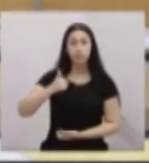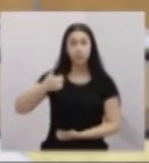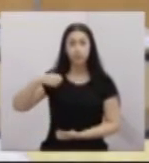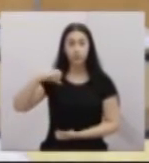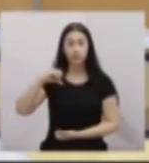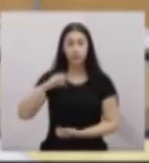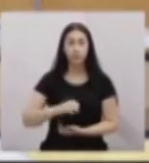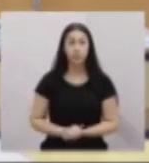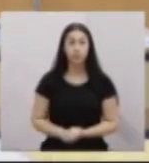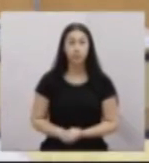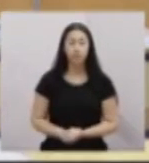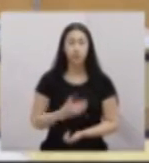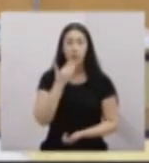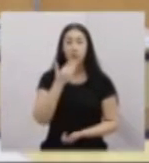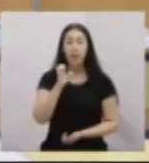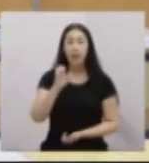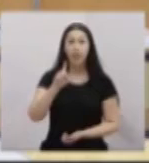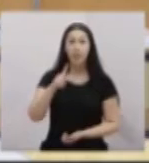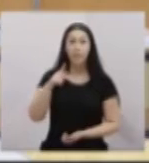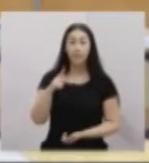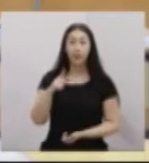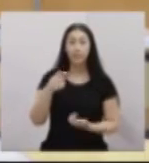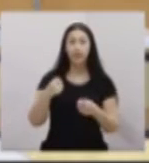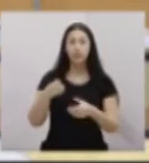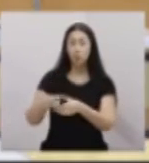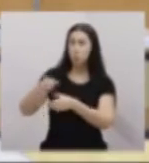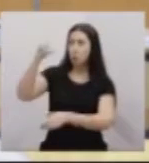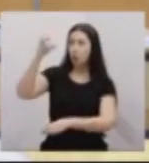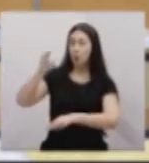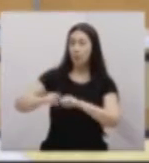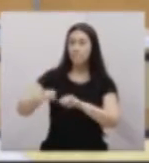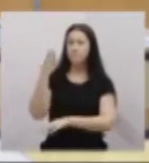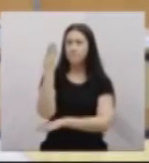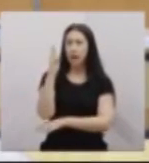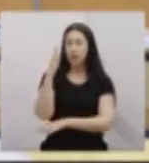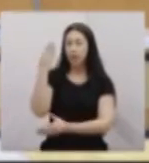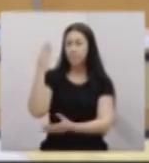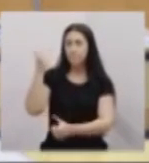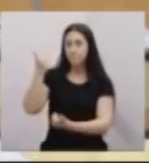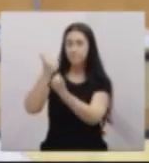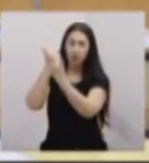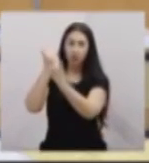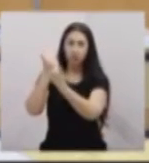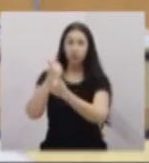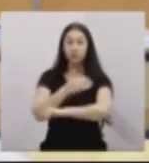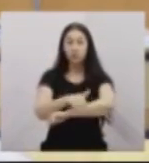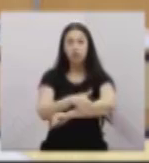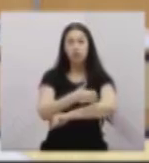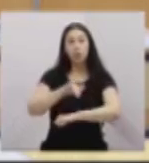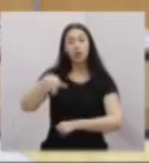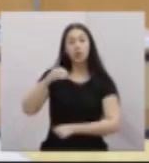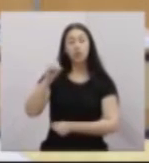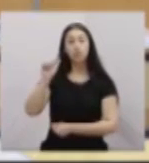119, a EDP, solicitando troca de posse de madeira, localizado na Rua Expedicionário Joaquim